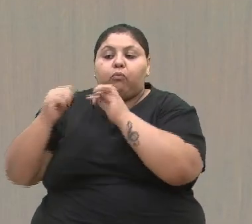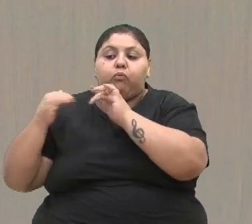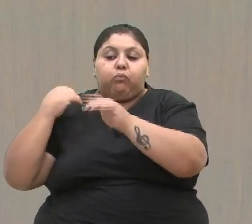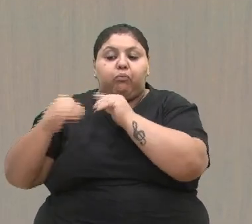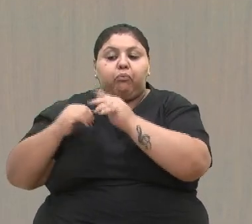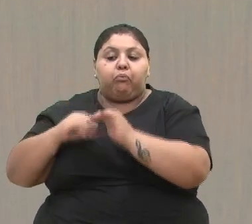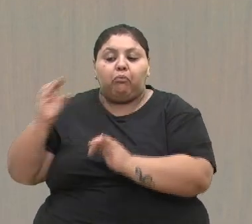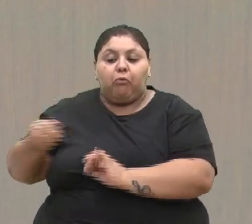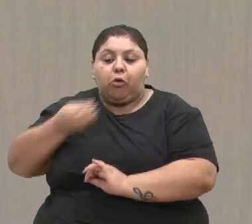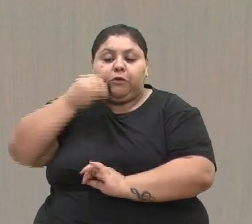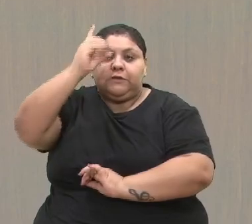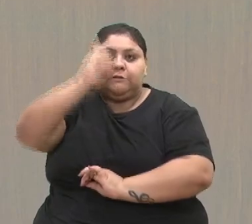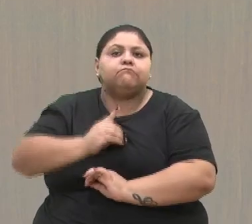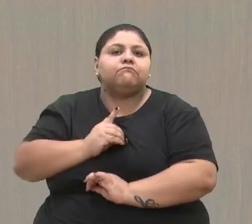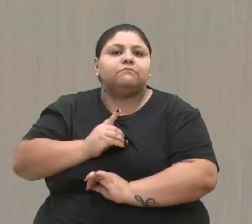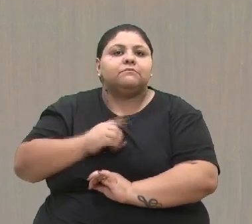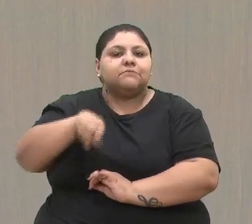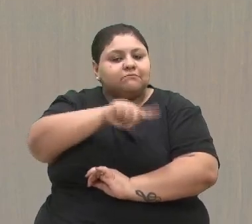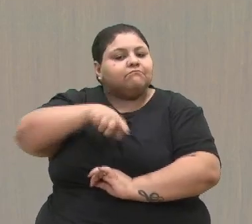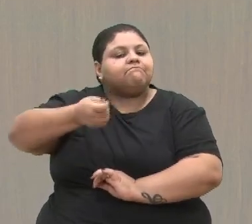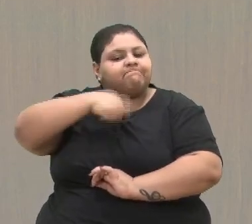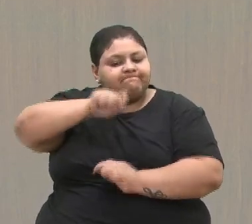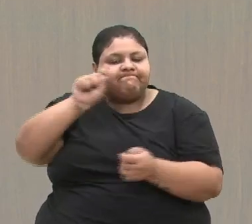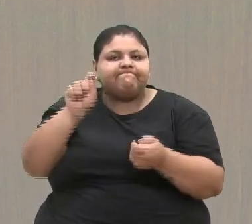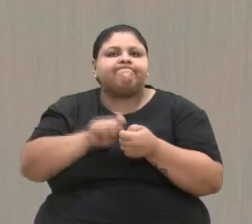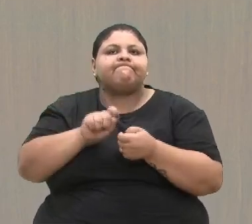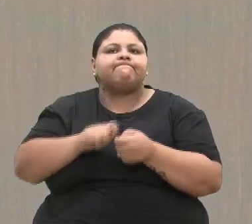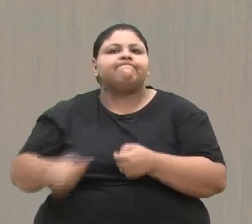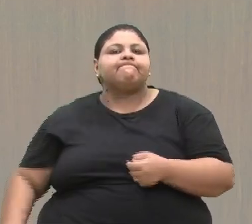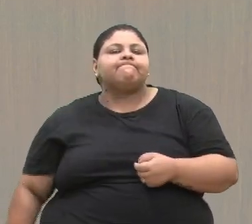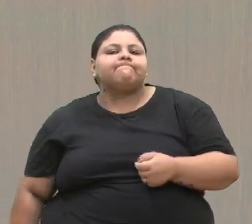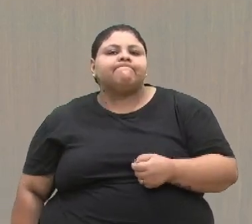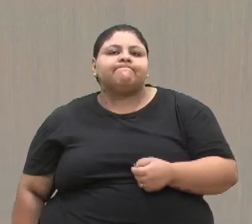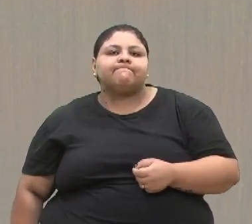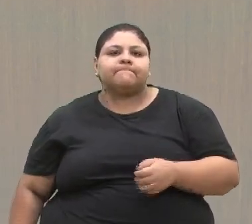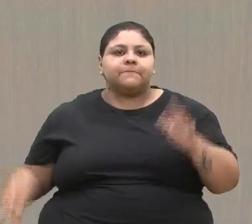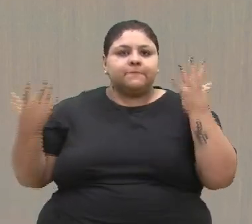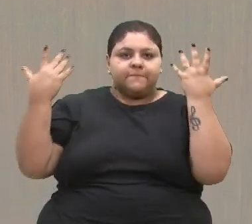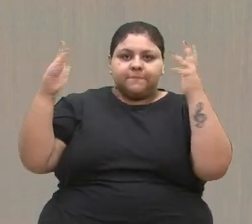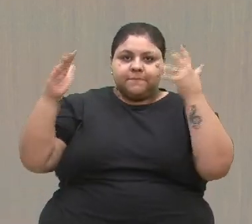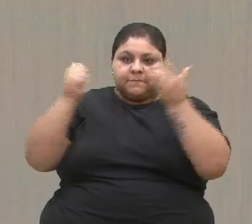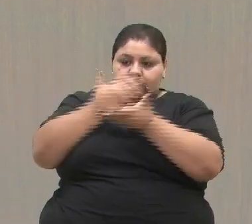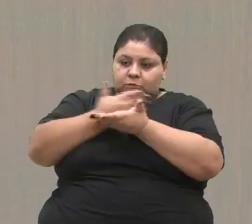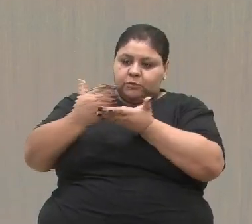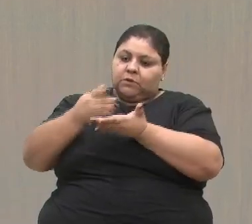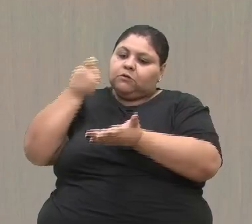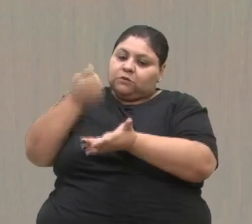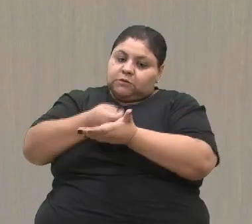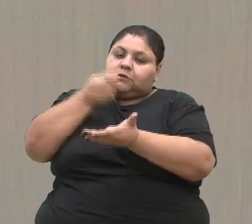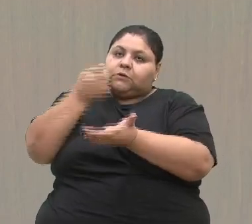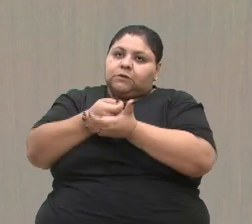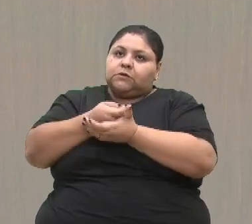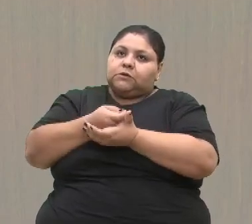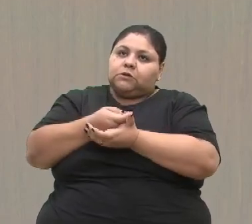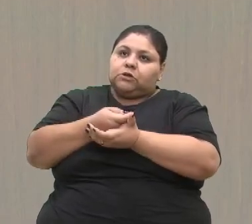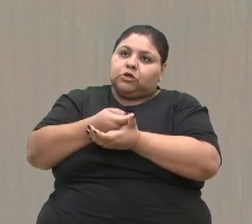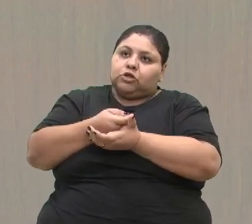que eles vieram aqui, né, a mãe, o Alexandre, né, enfim, foi muito emocionante e